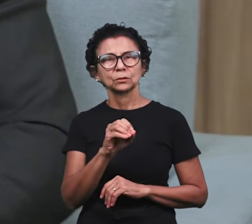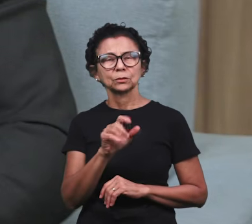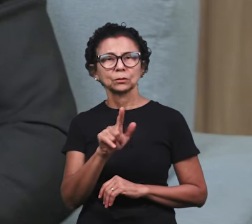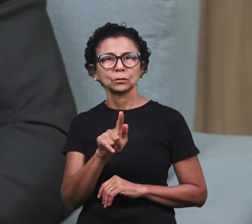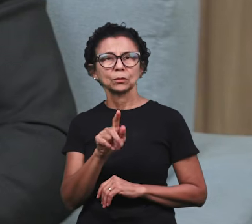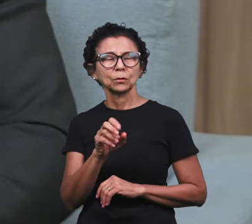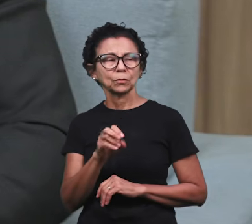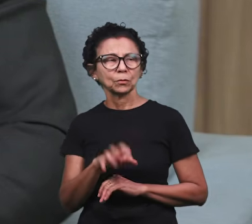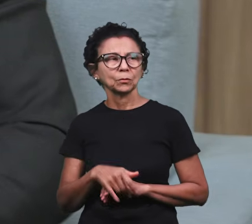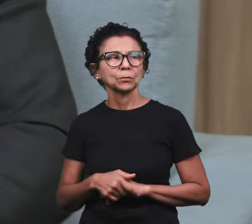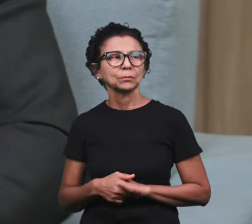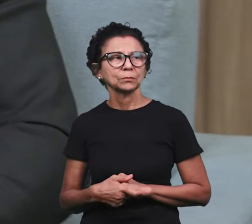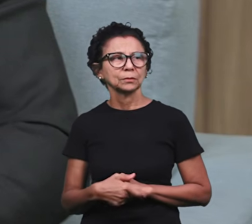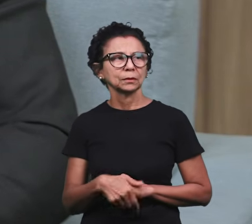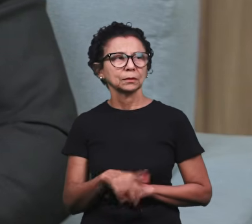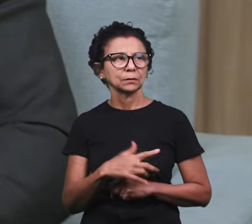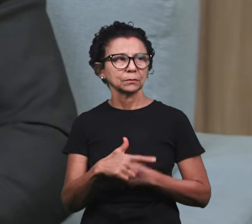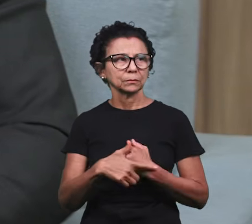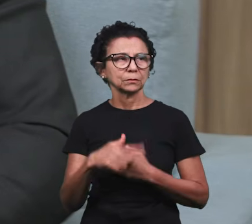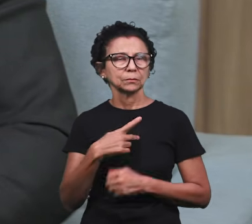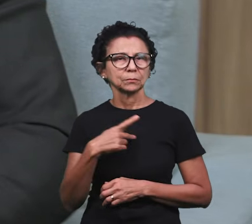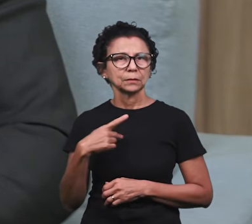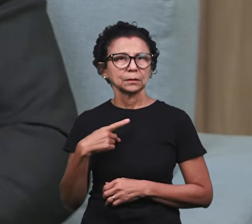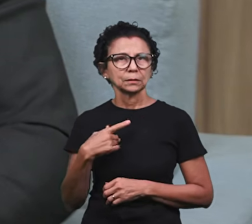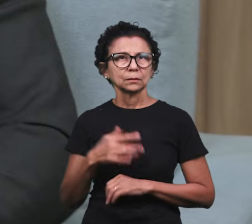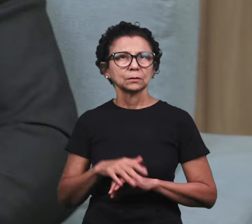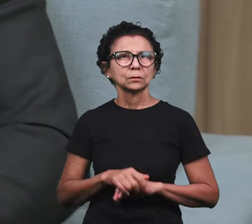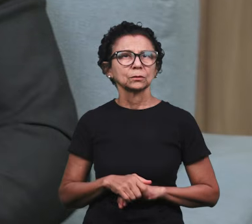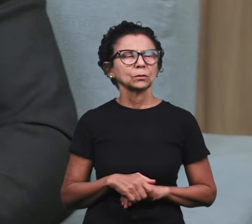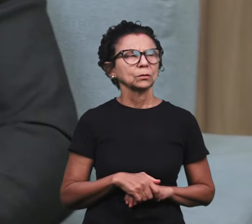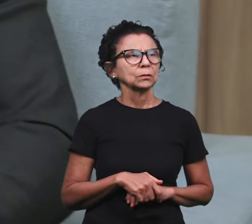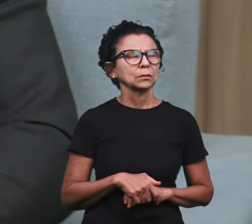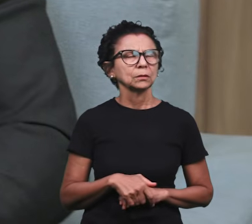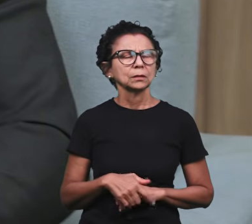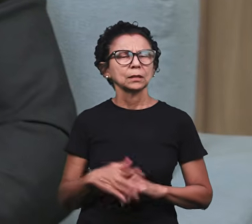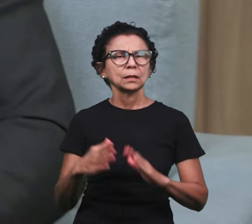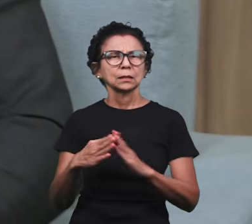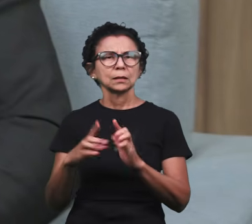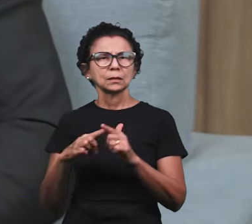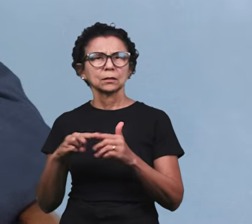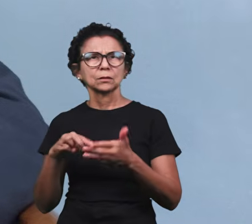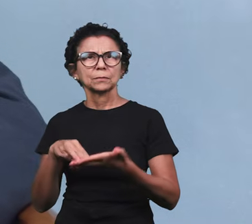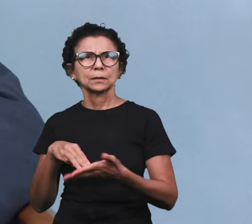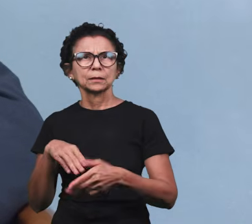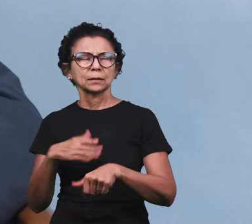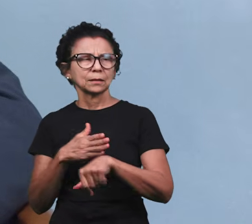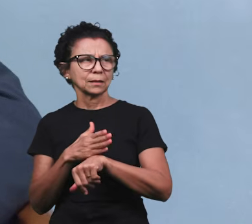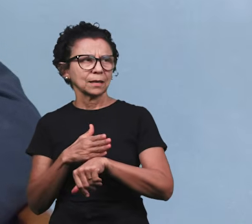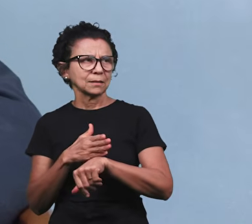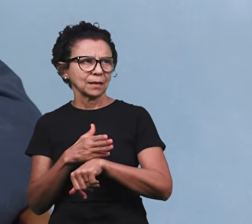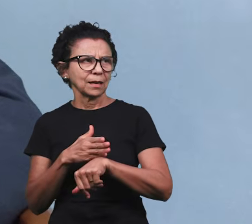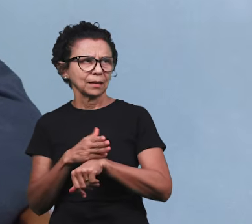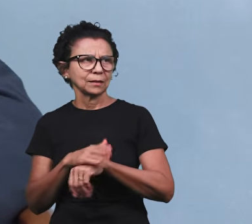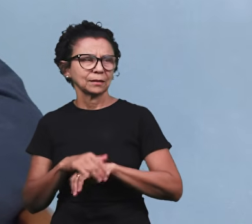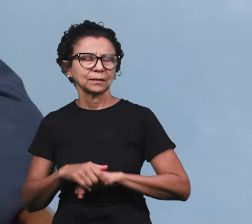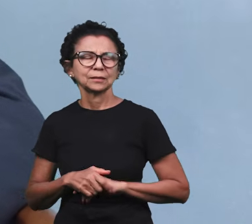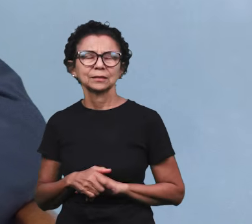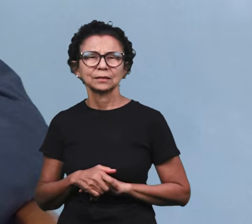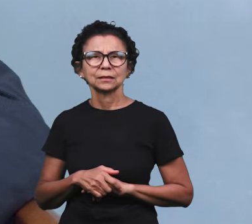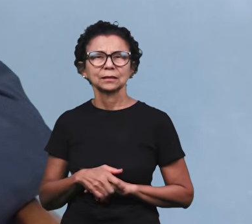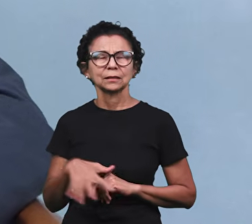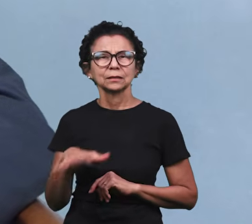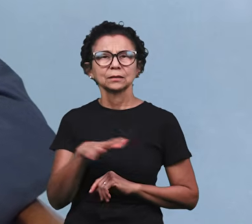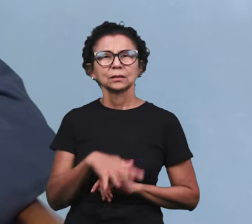está pastor na Igreja Colina de Laranjeiras 1. É isso mesmo? Isso Seja muito bem-vindo. mesmo. Paz do Senhor, Abel, paz do